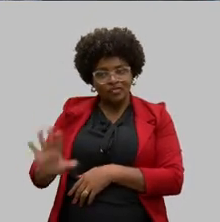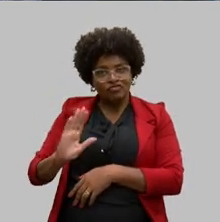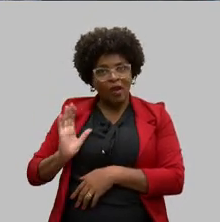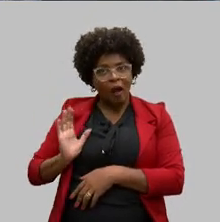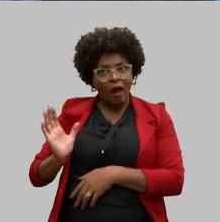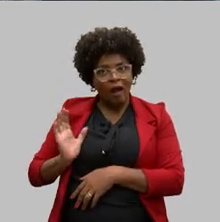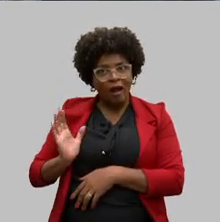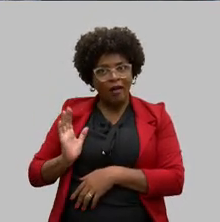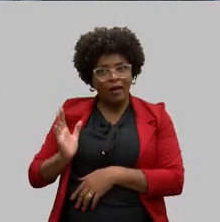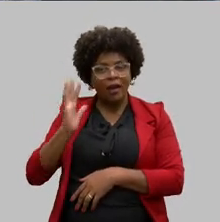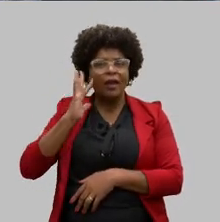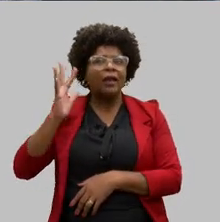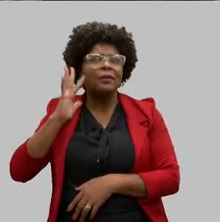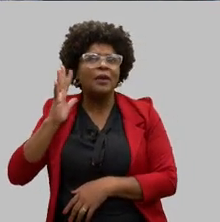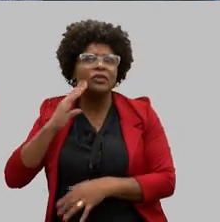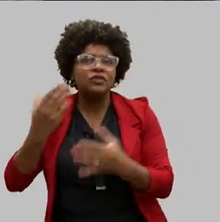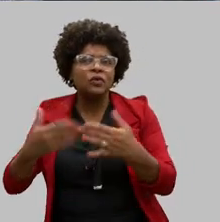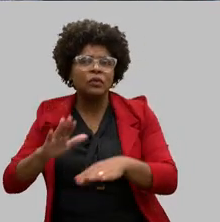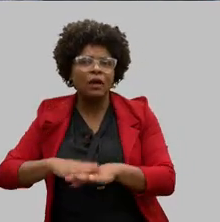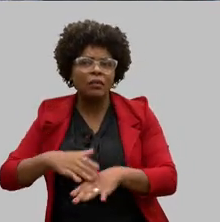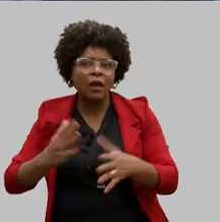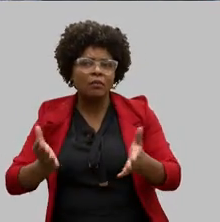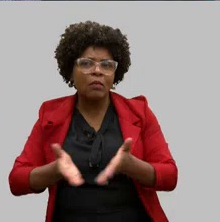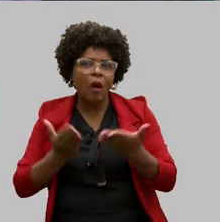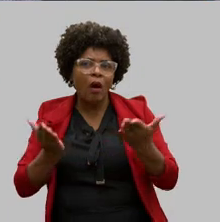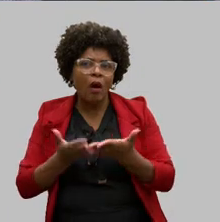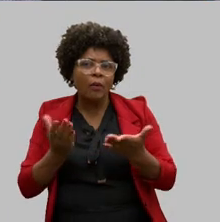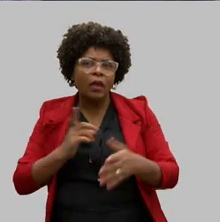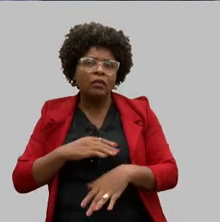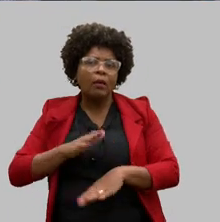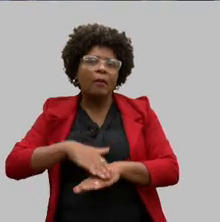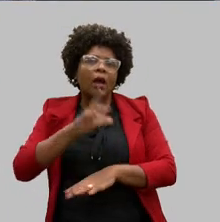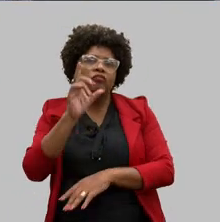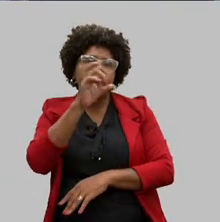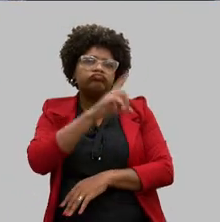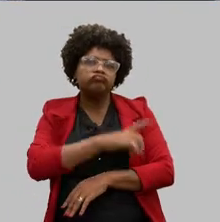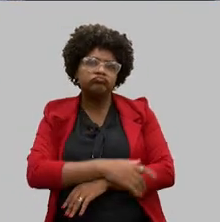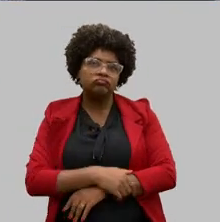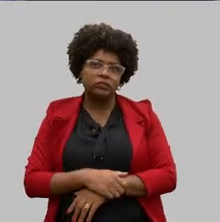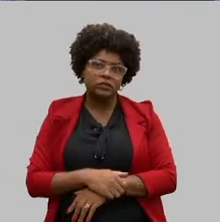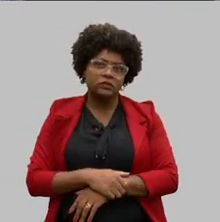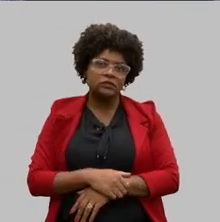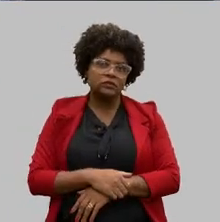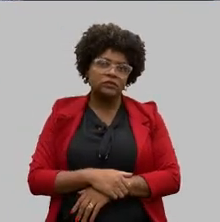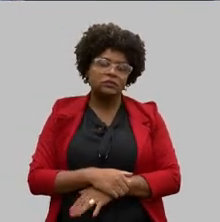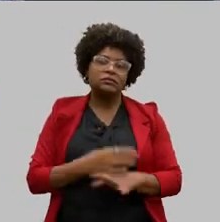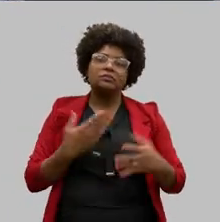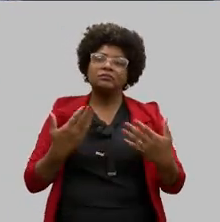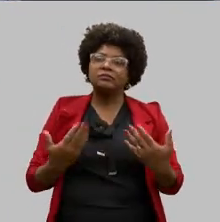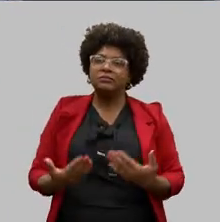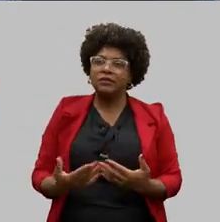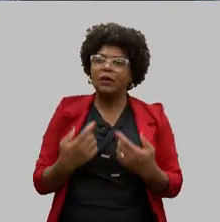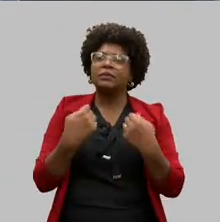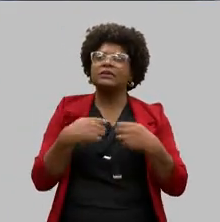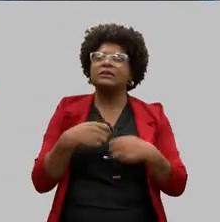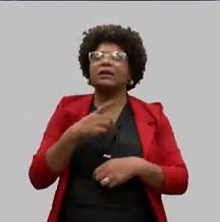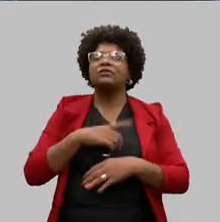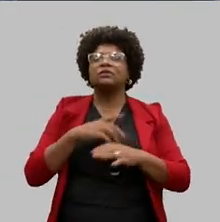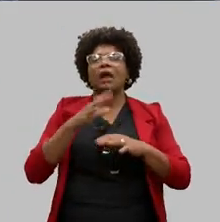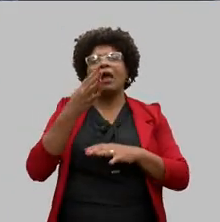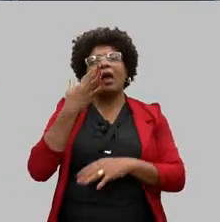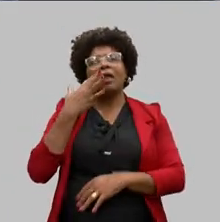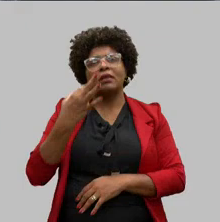pobres que a dificuldade é maior ainda então é por aí nós precisamos realmente estar muito atento na questão dos idosos mas também dos